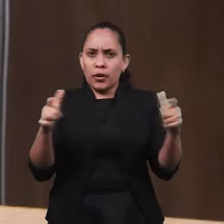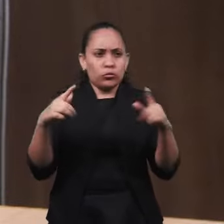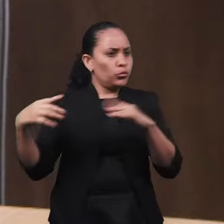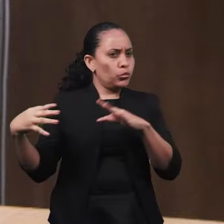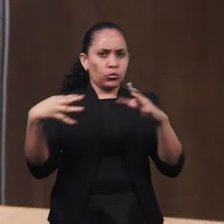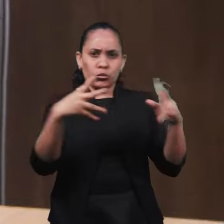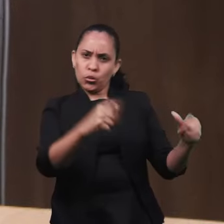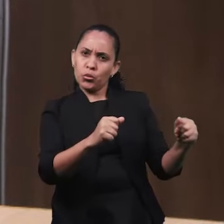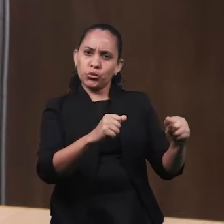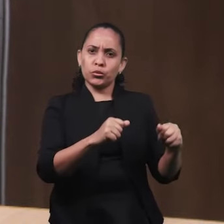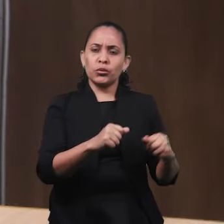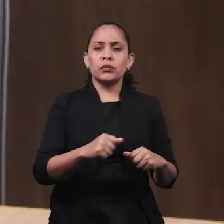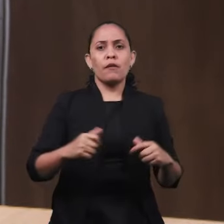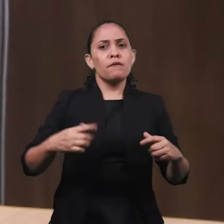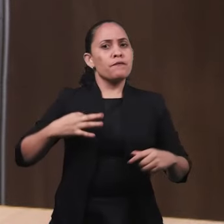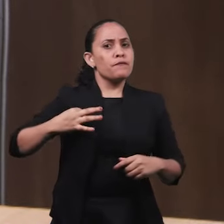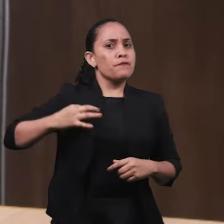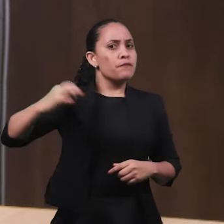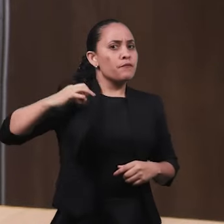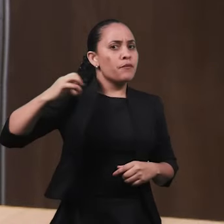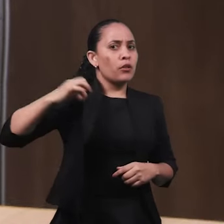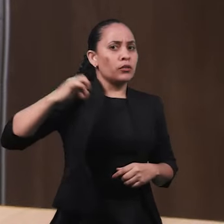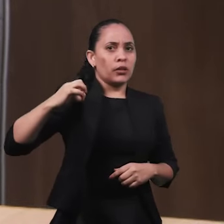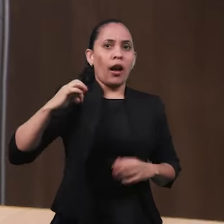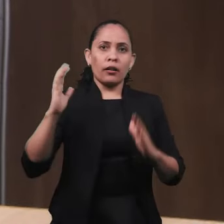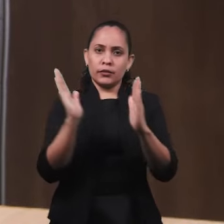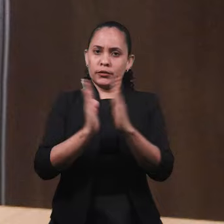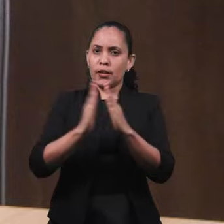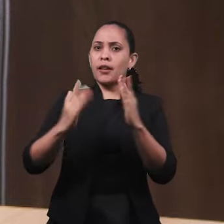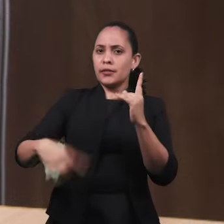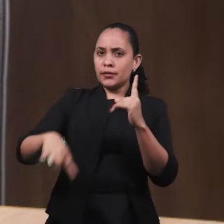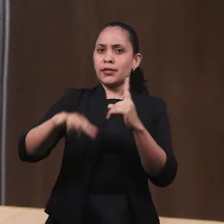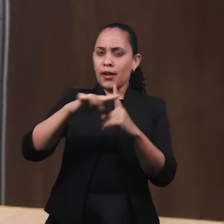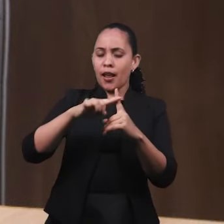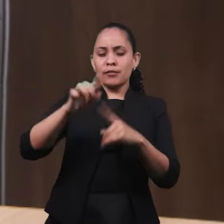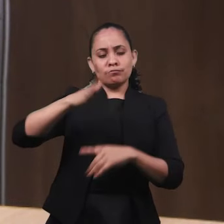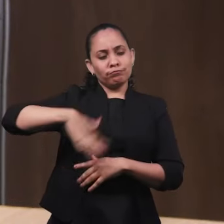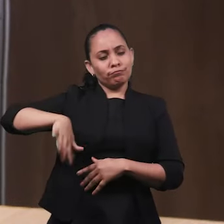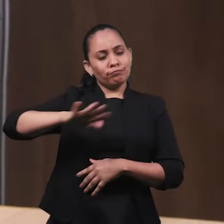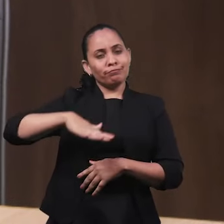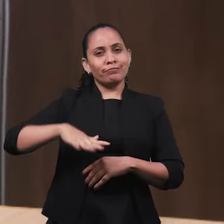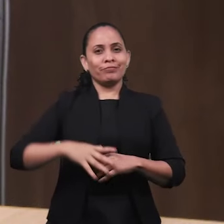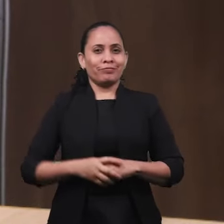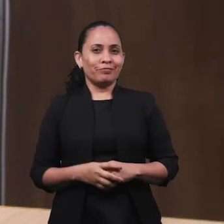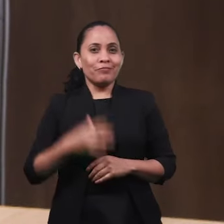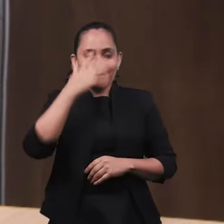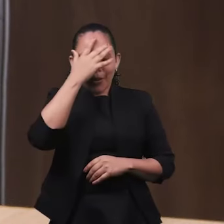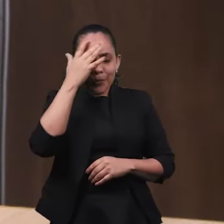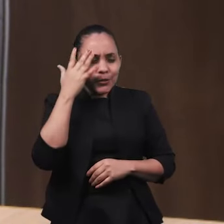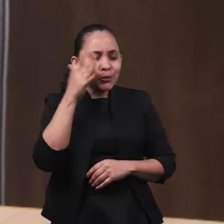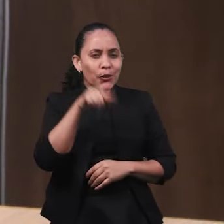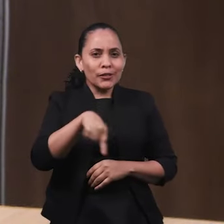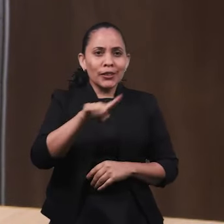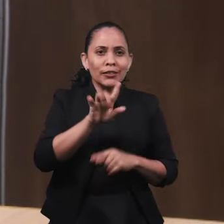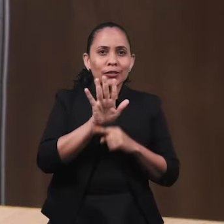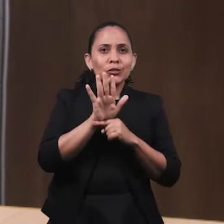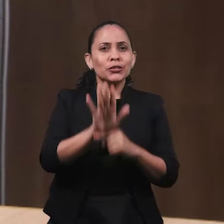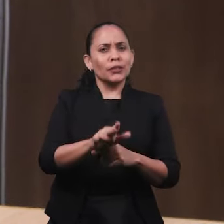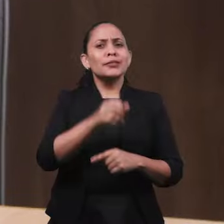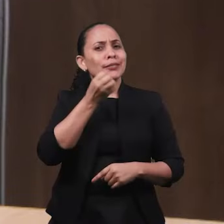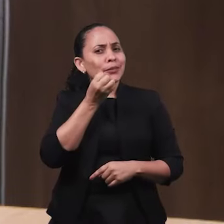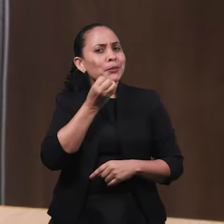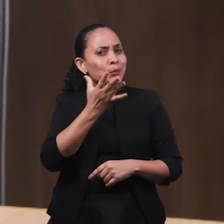que todos, né, pastor, são voluntários, não é? Sim. Nas igrejas, então, está ali, né, aquelas pessoas ali ajudando, isso é